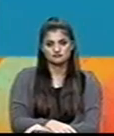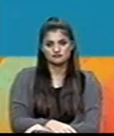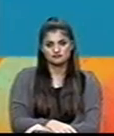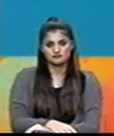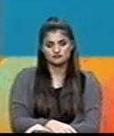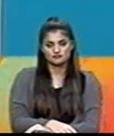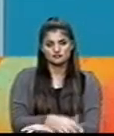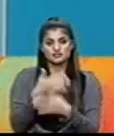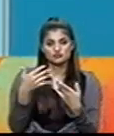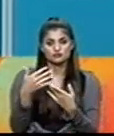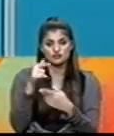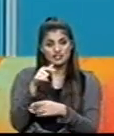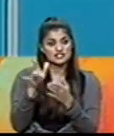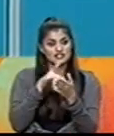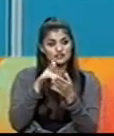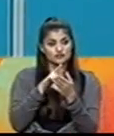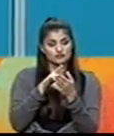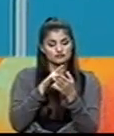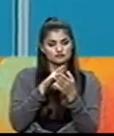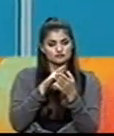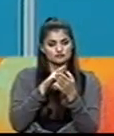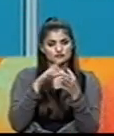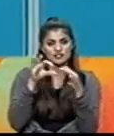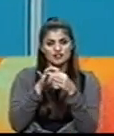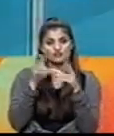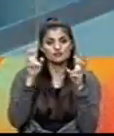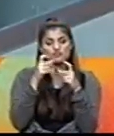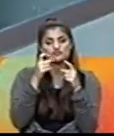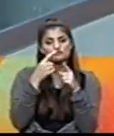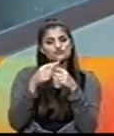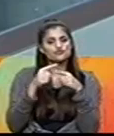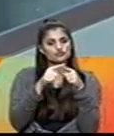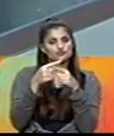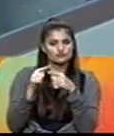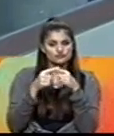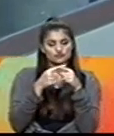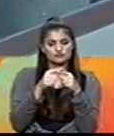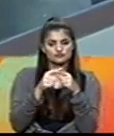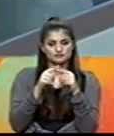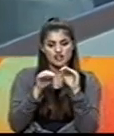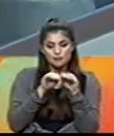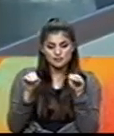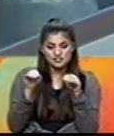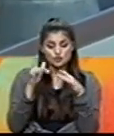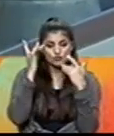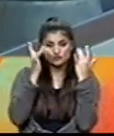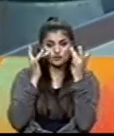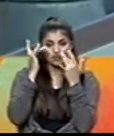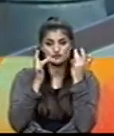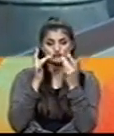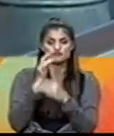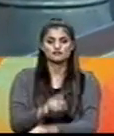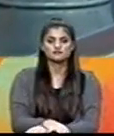E esse livro fala exatamente, tem vários temas de conversa. À mesa com os filósofos. À mesa com os